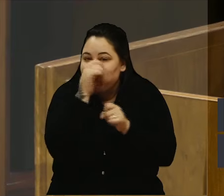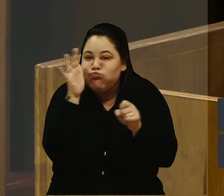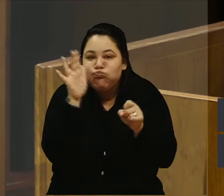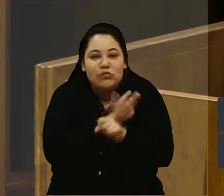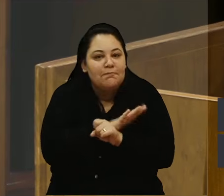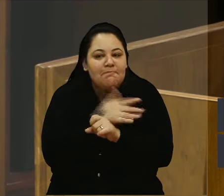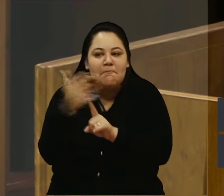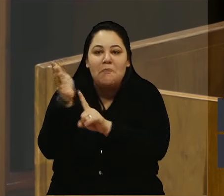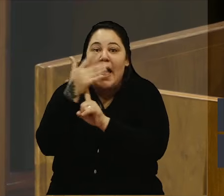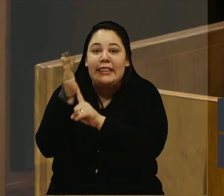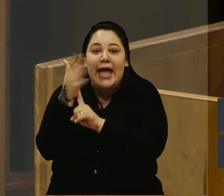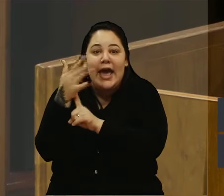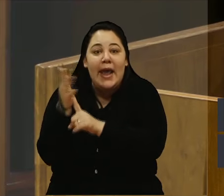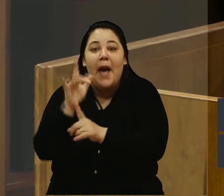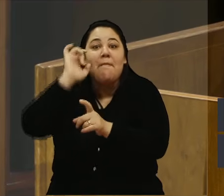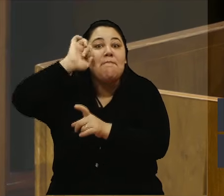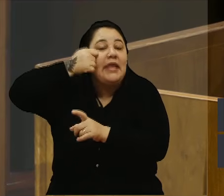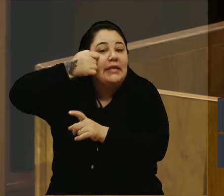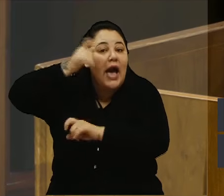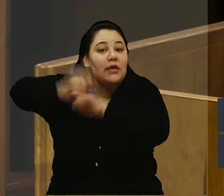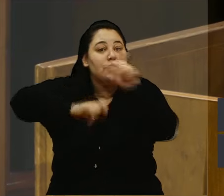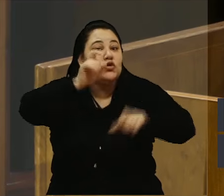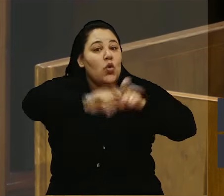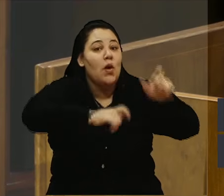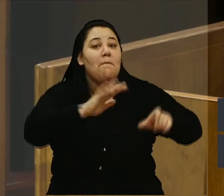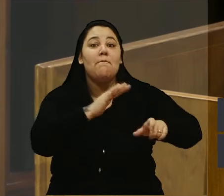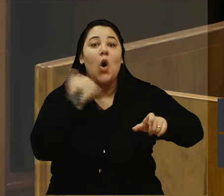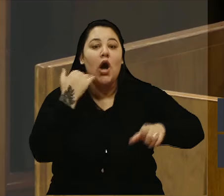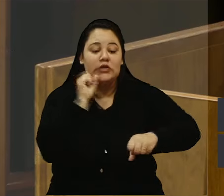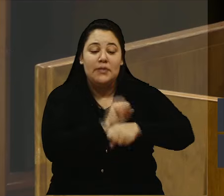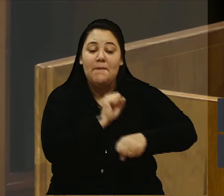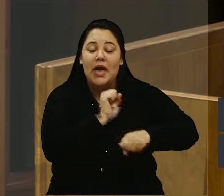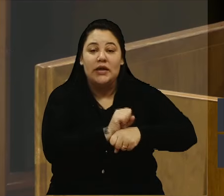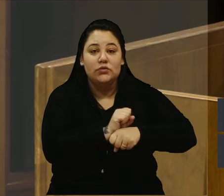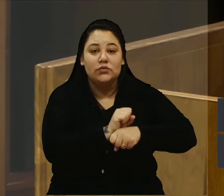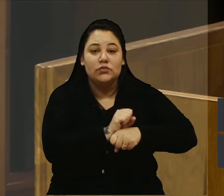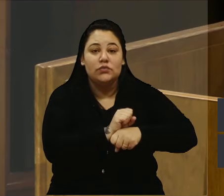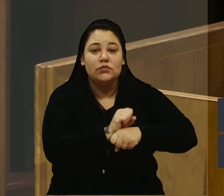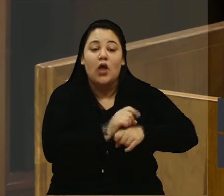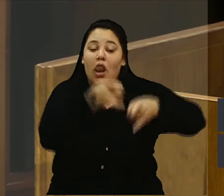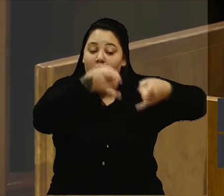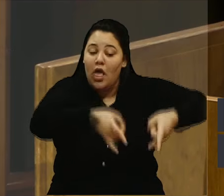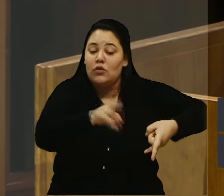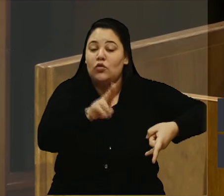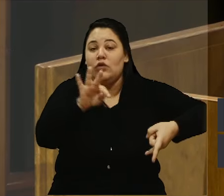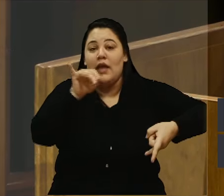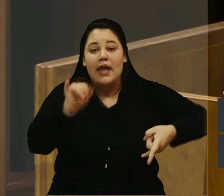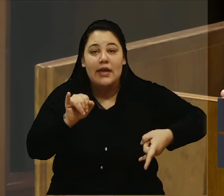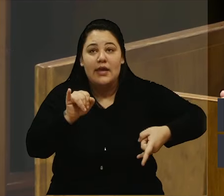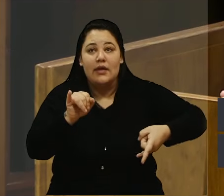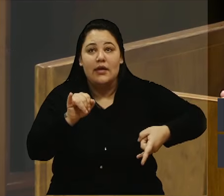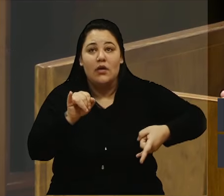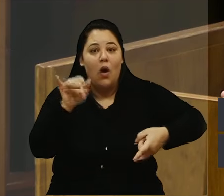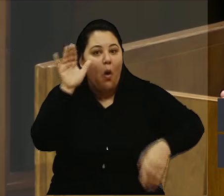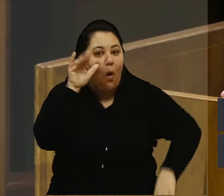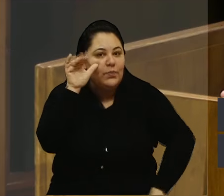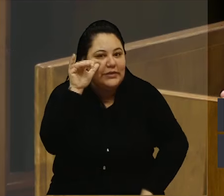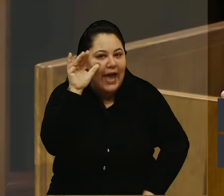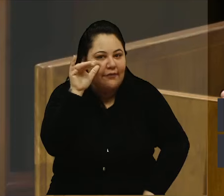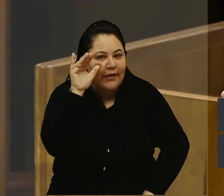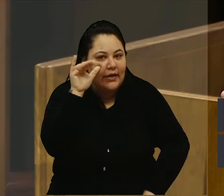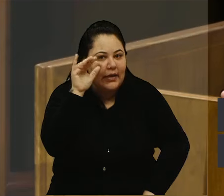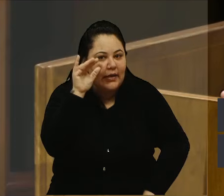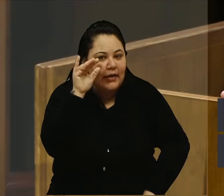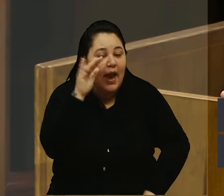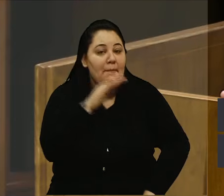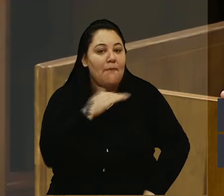pessoal. As pessoas estão morrendo esperando leito de UTI. Tá? Muitos óbitos que vocês estão vendo. Observem o obituário. Às